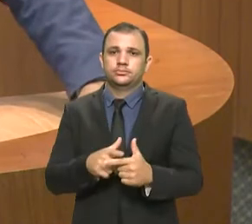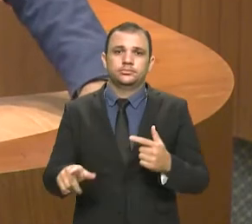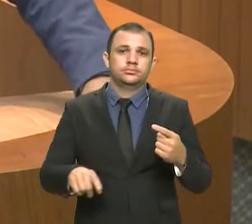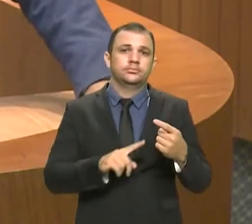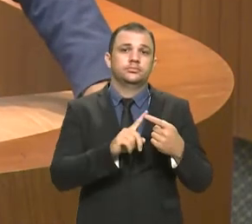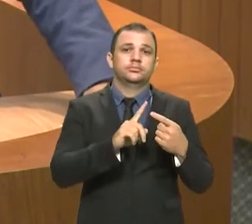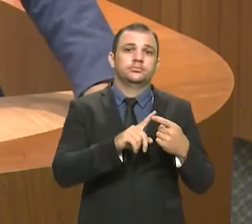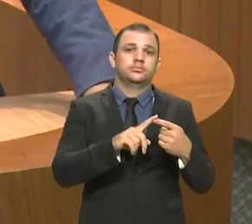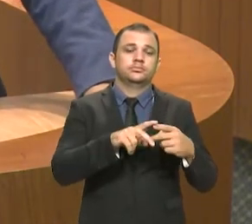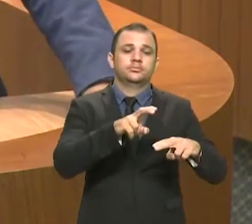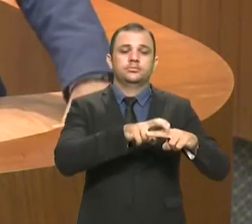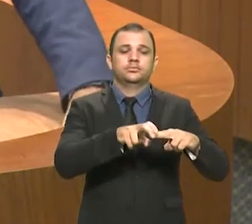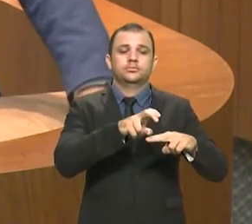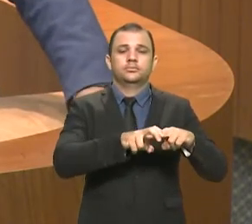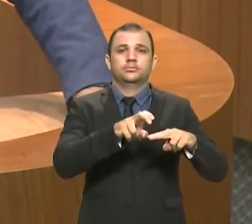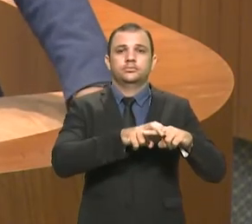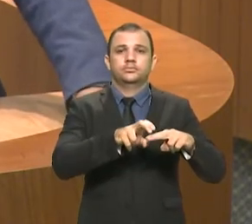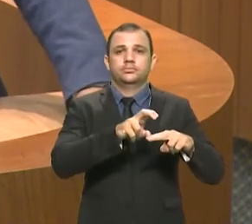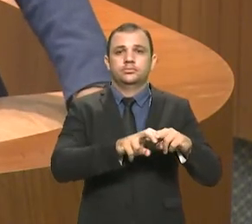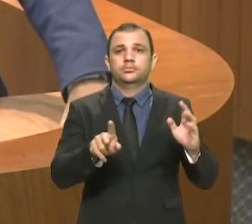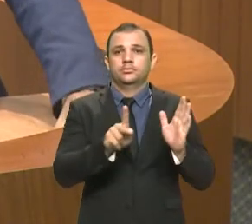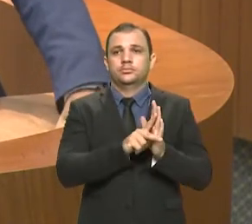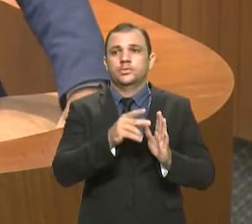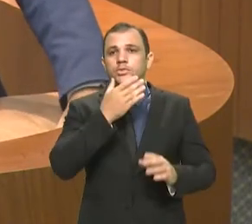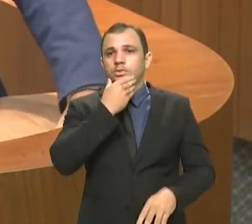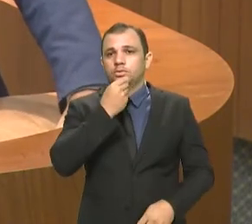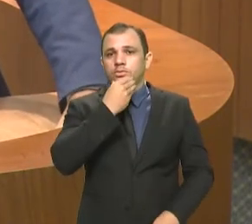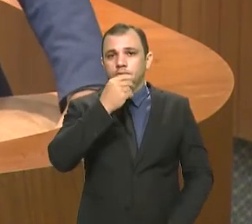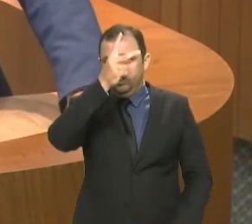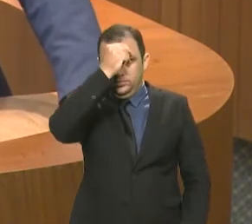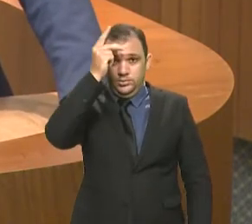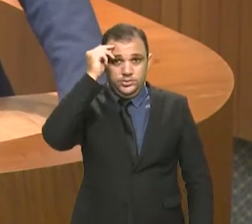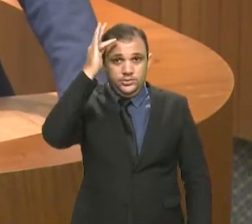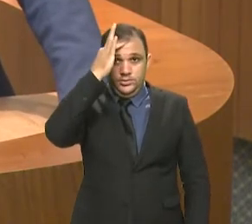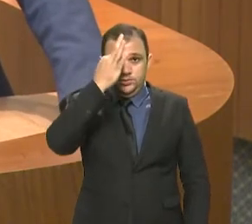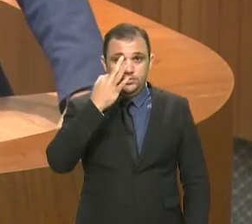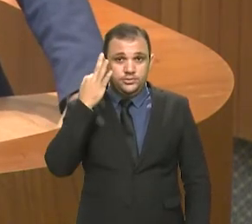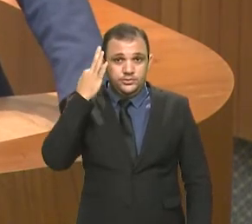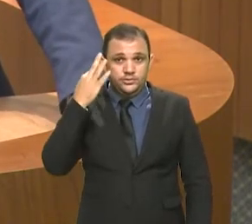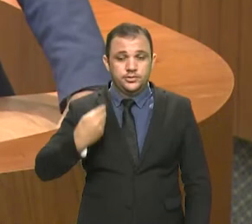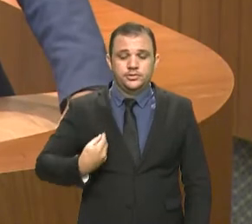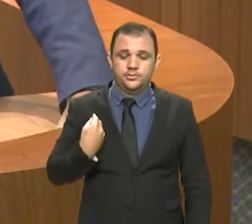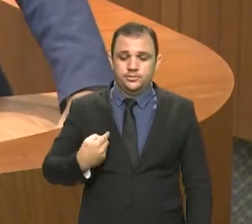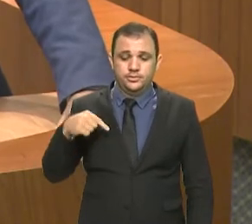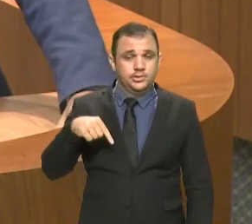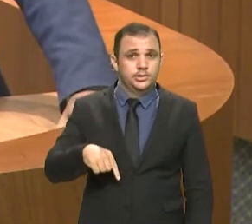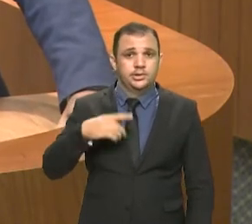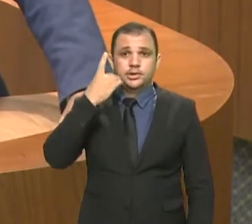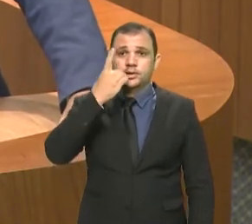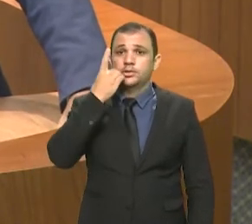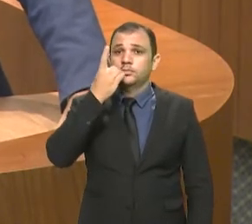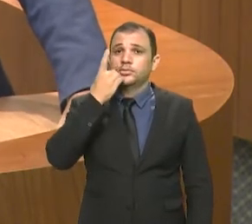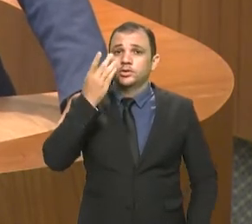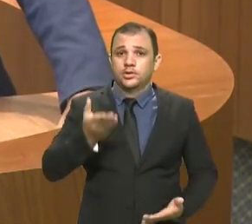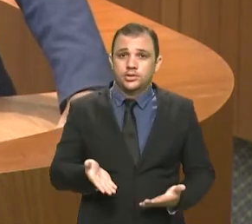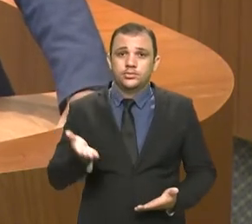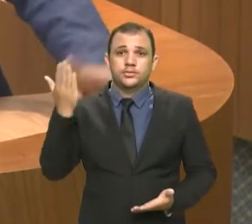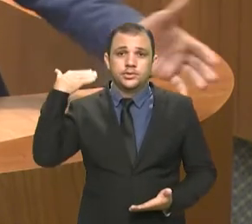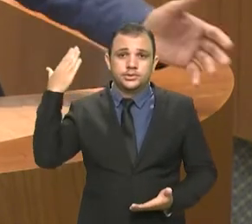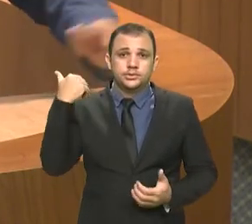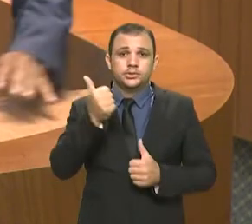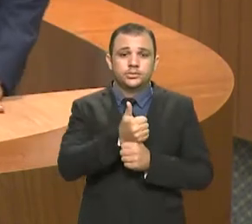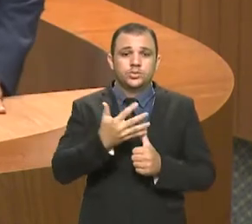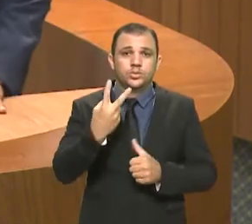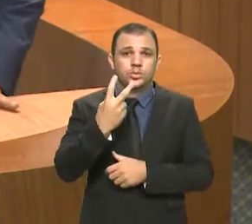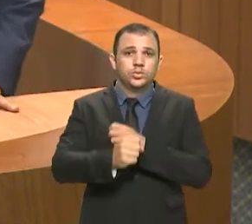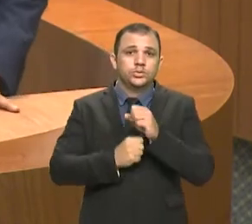Inês, cidade do prefeito Felipe dos Pneus, esteve conosco na legislatura, na atual legislatura, os dois primeiros anos e